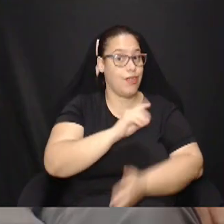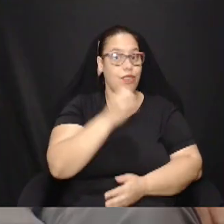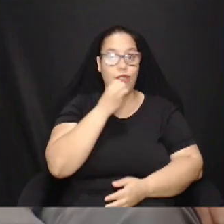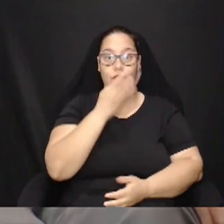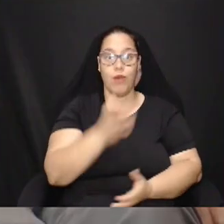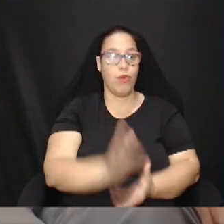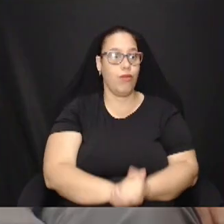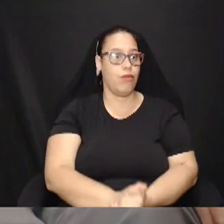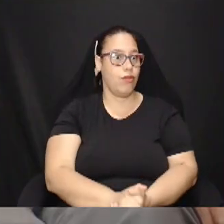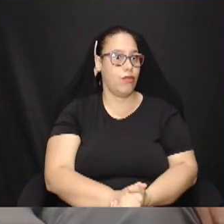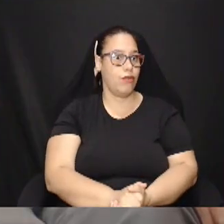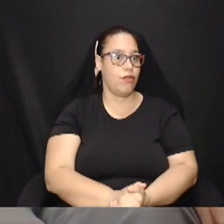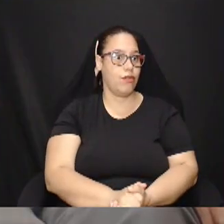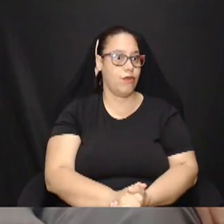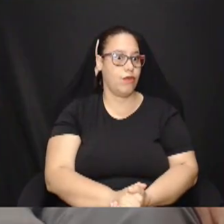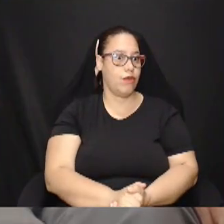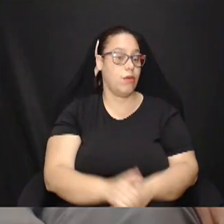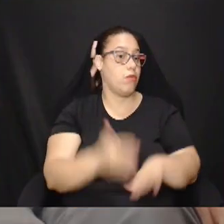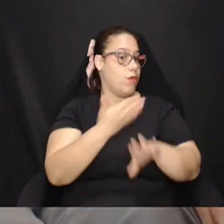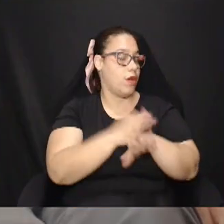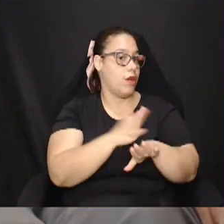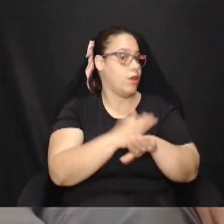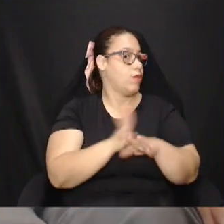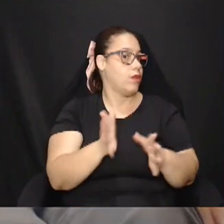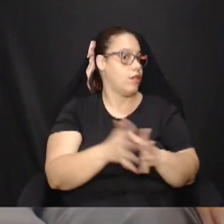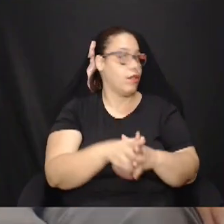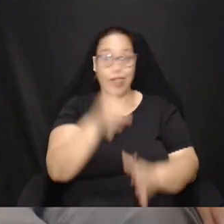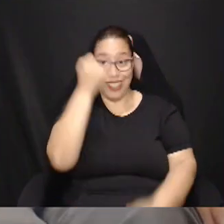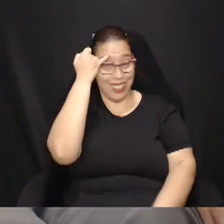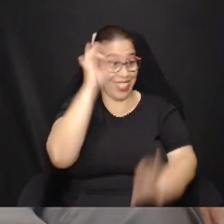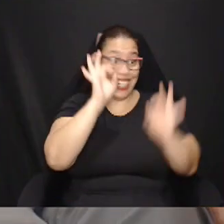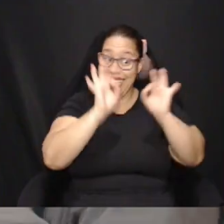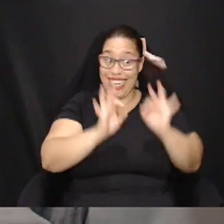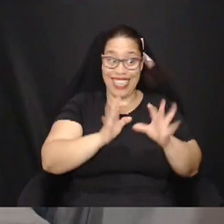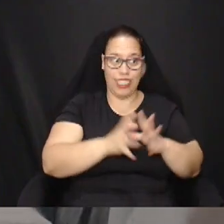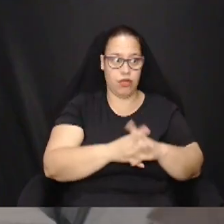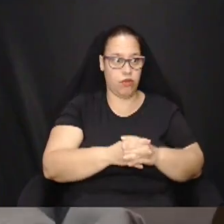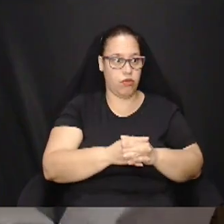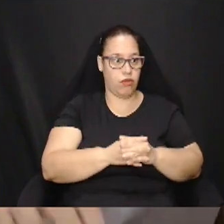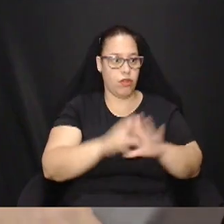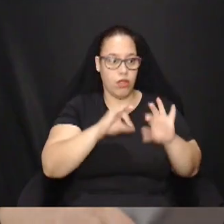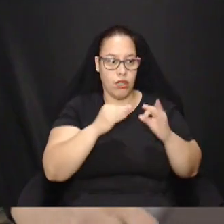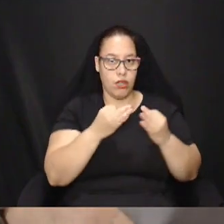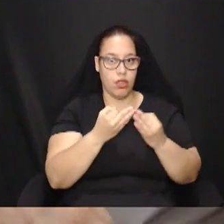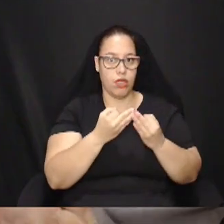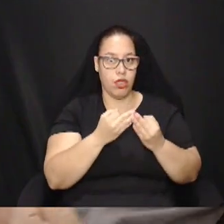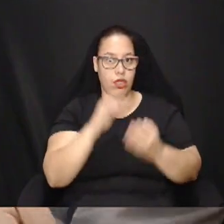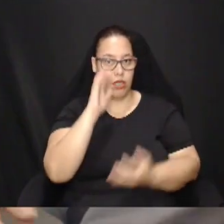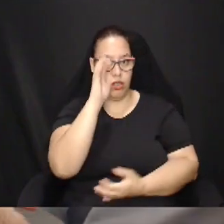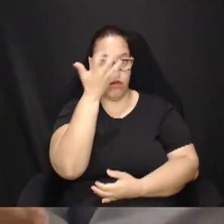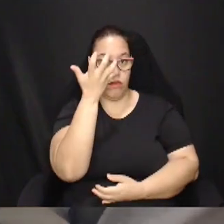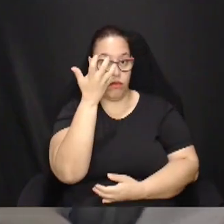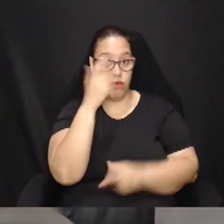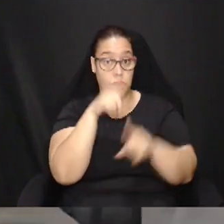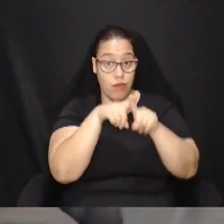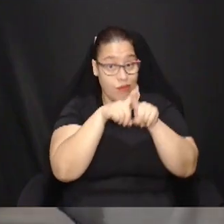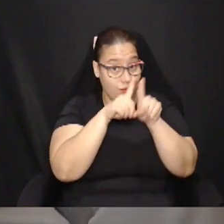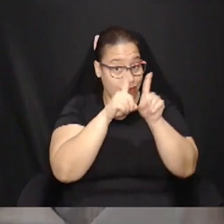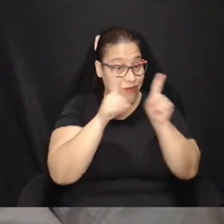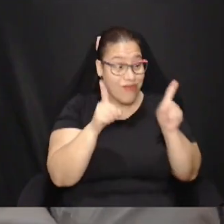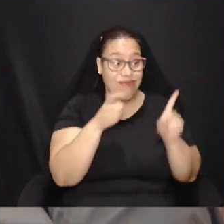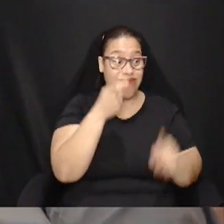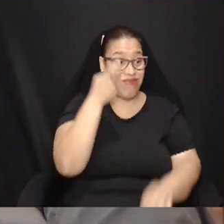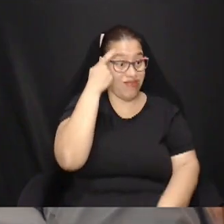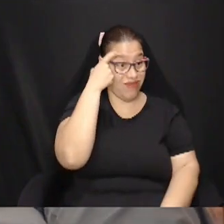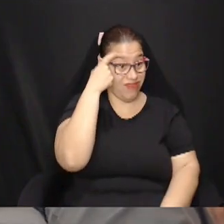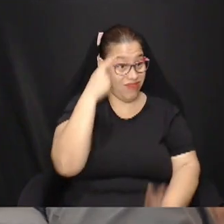da maneira prática, da maneira ideal, né? Obviamente tem muita família fazendo isso acontecer, mas se a gente pensa o primeiro